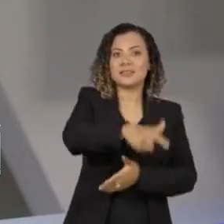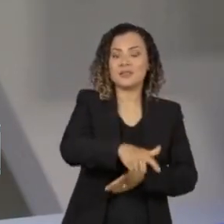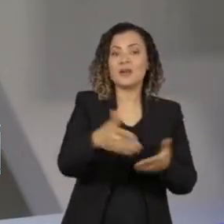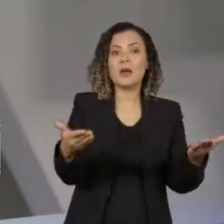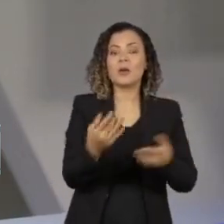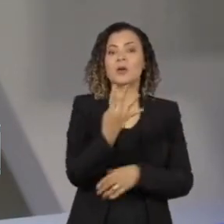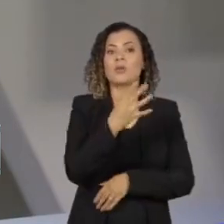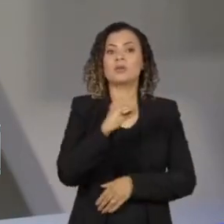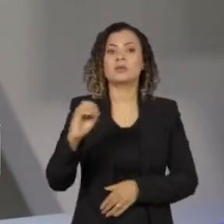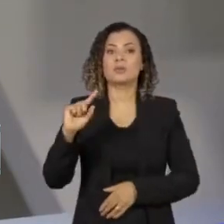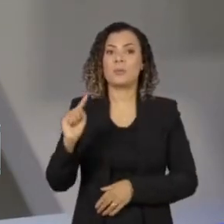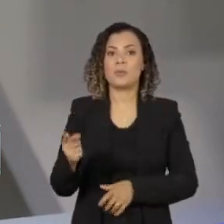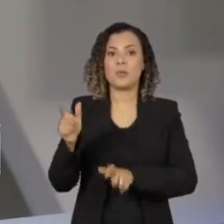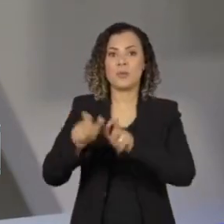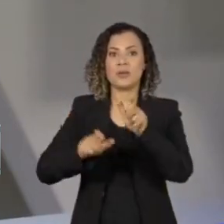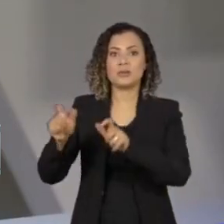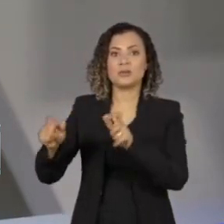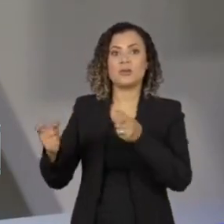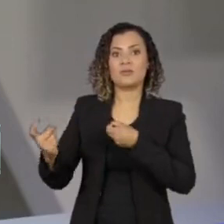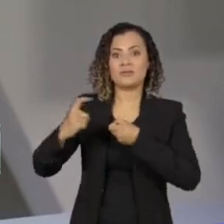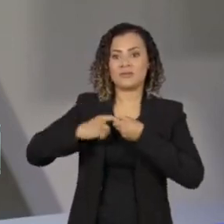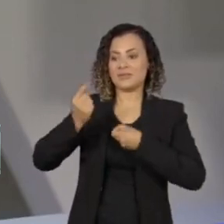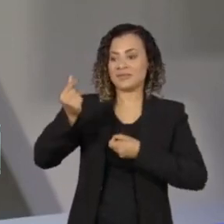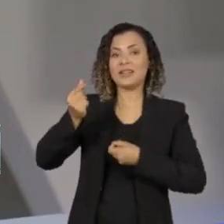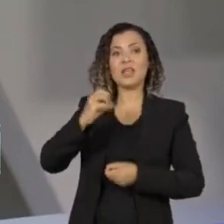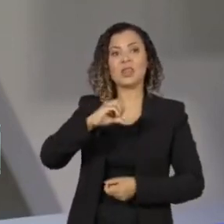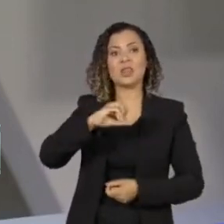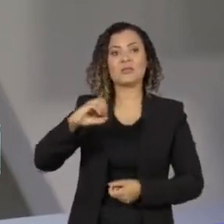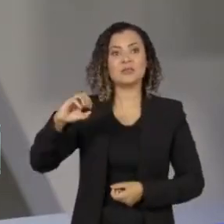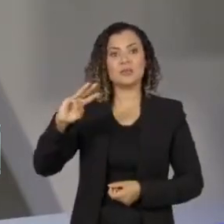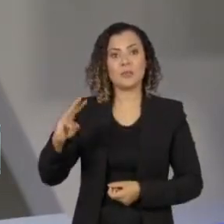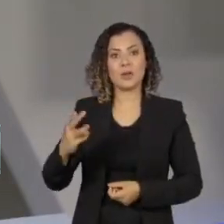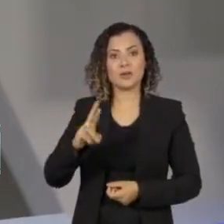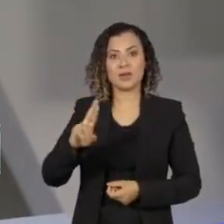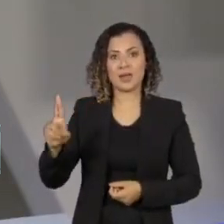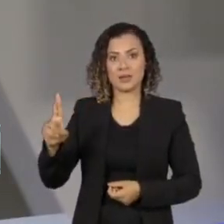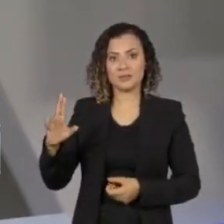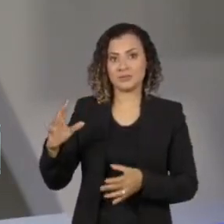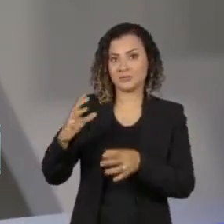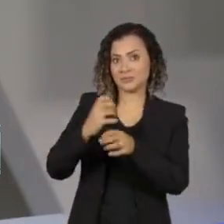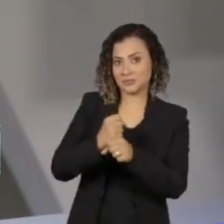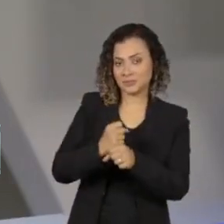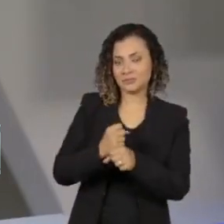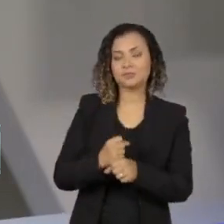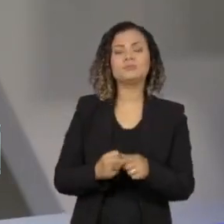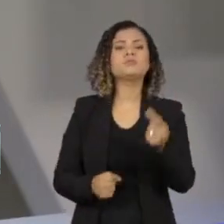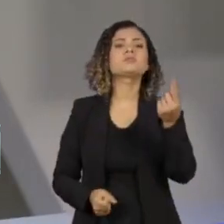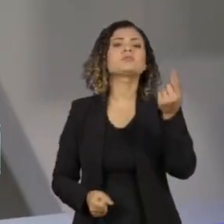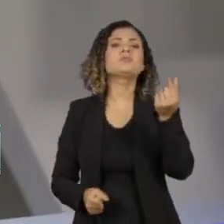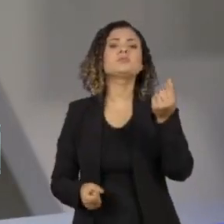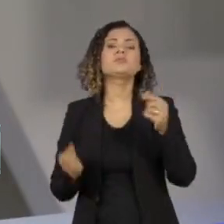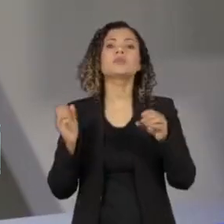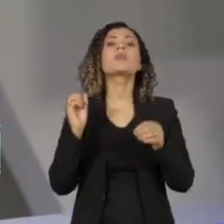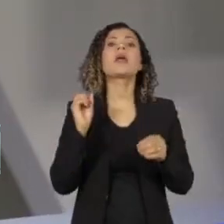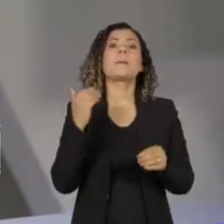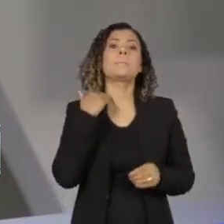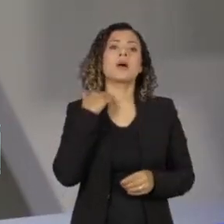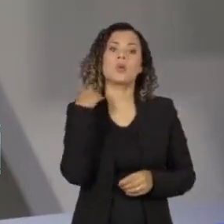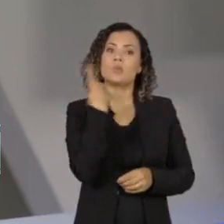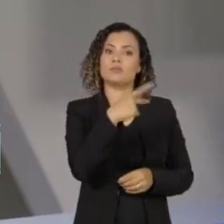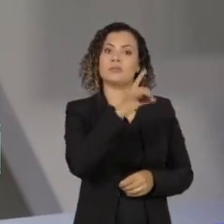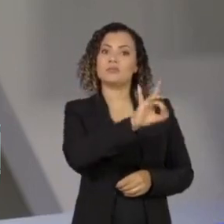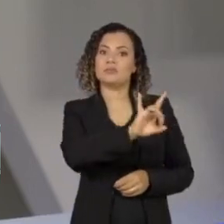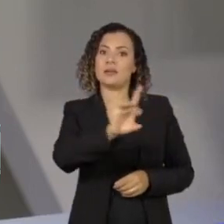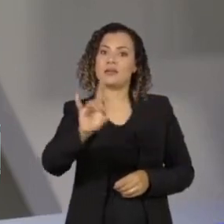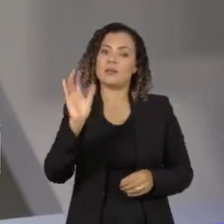400 mil contribuintes devem receber mais de 900 milhões de reais ao todo o valor será depositado na conta informada